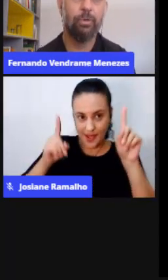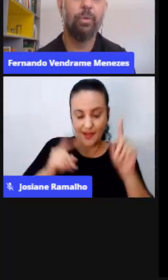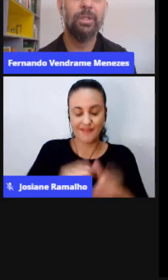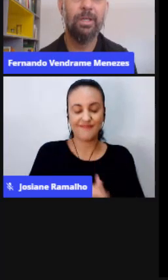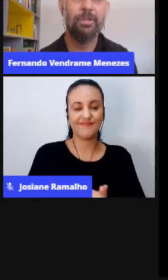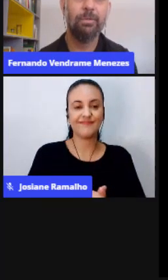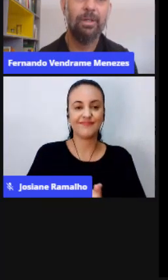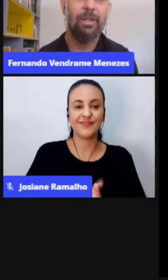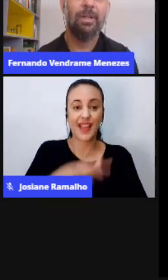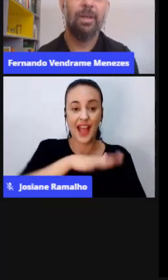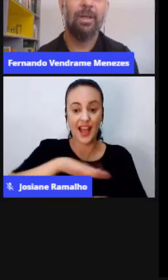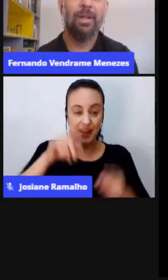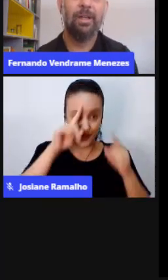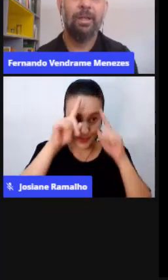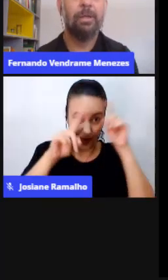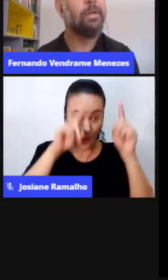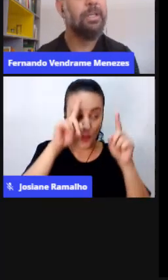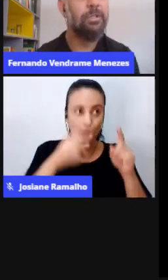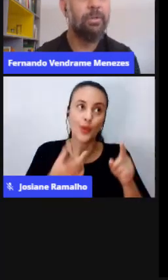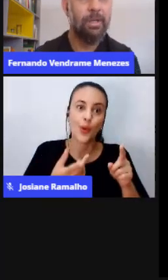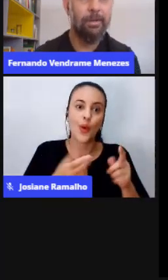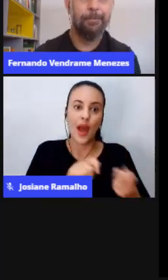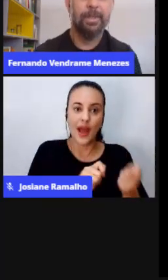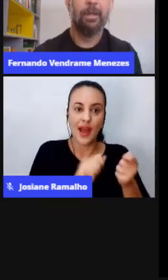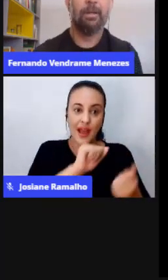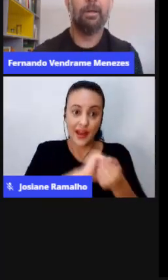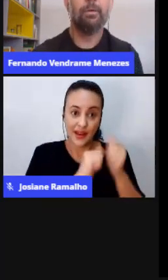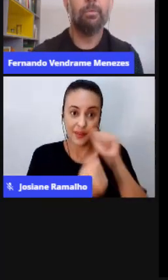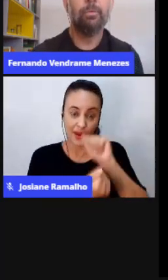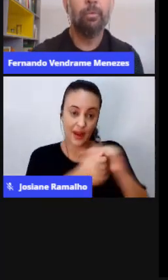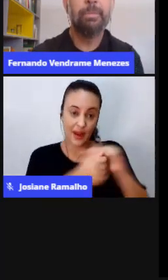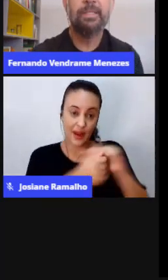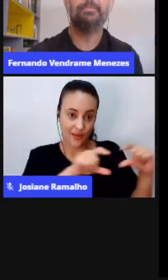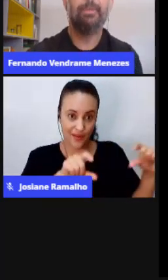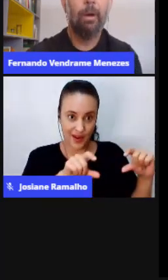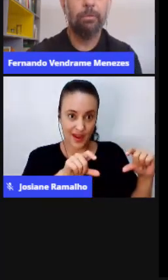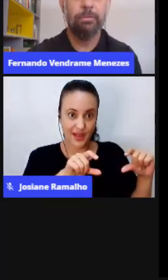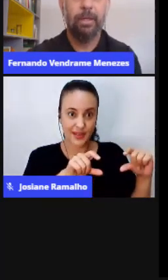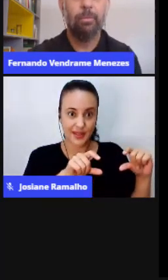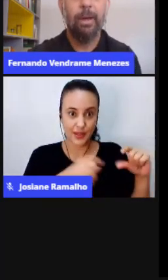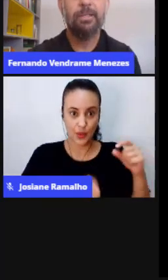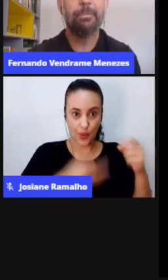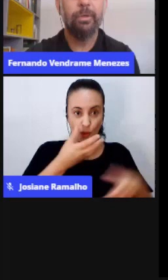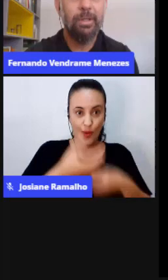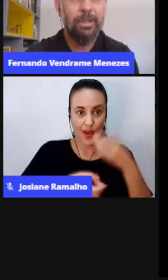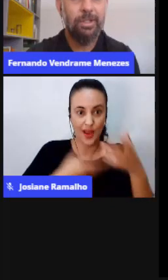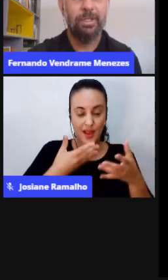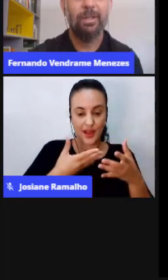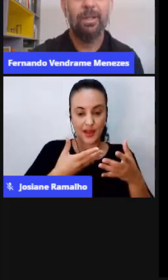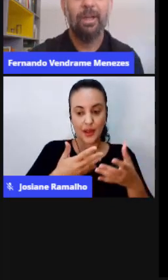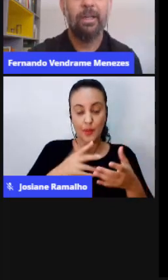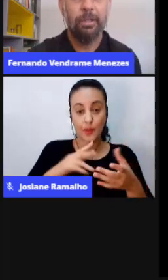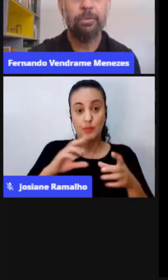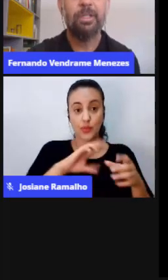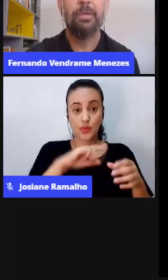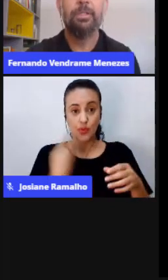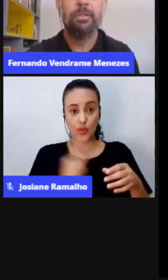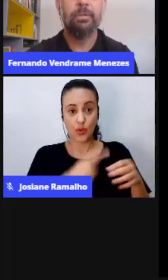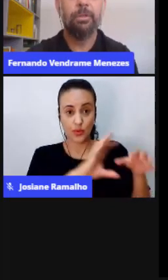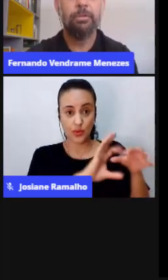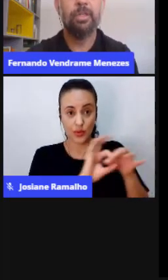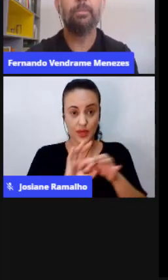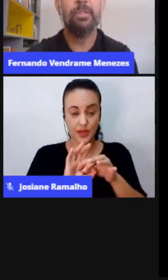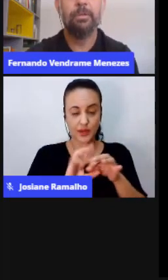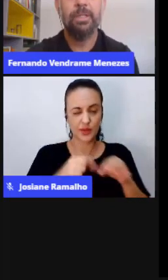esse nosso contexto, eu acredito que o principal, o mais importante, é